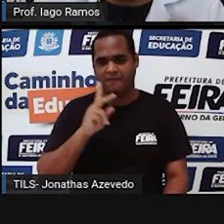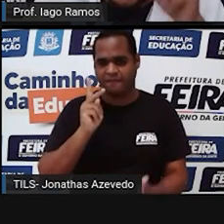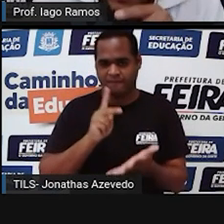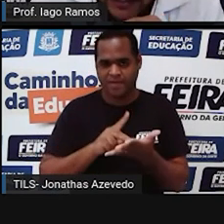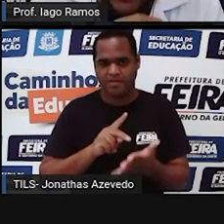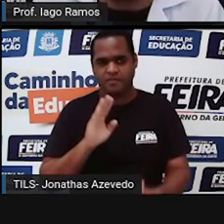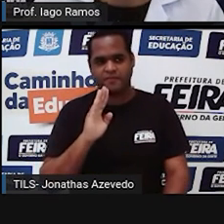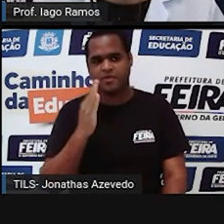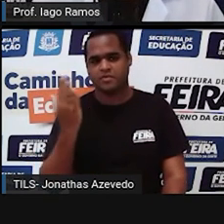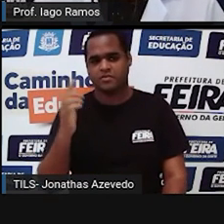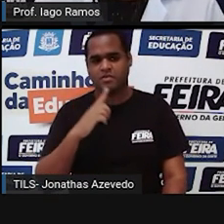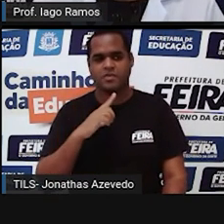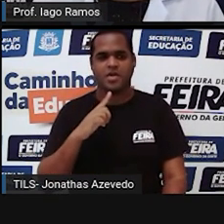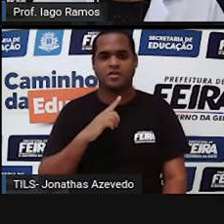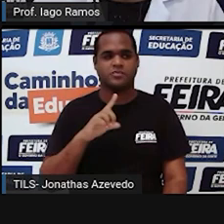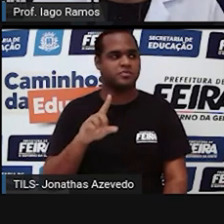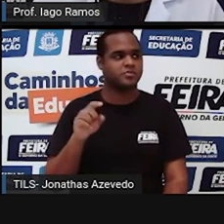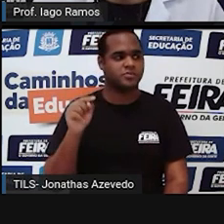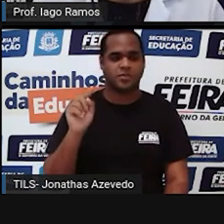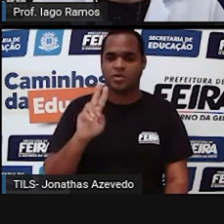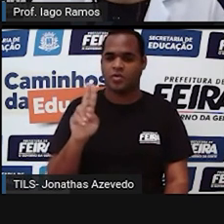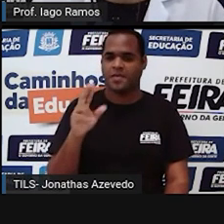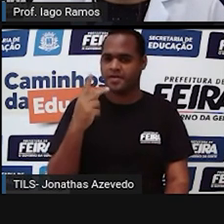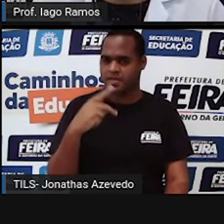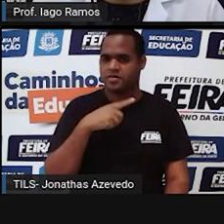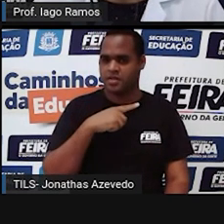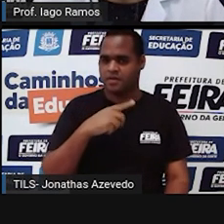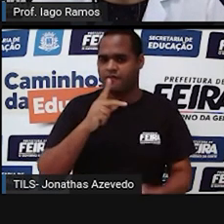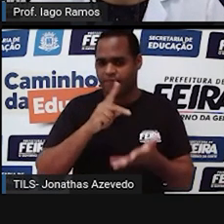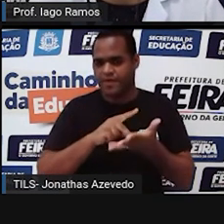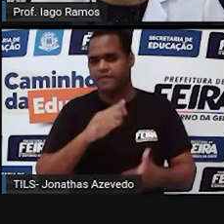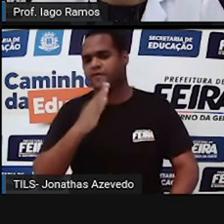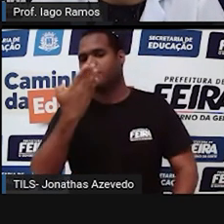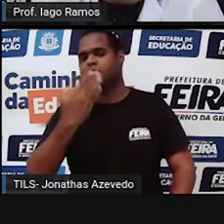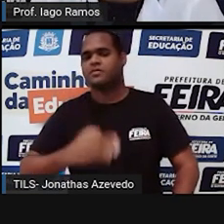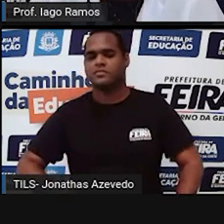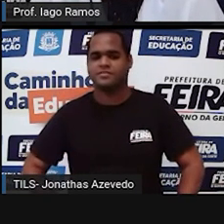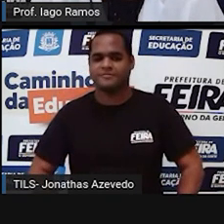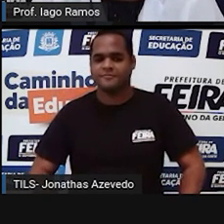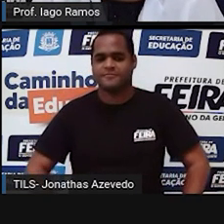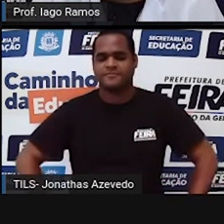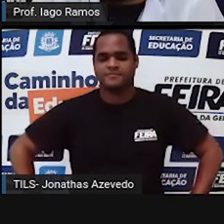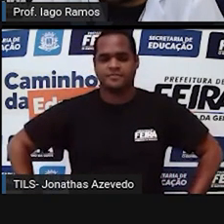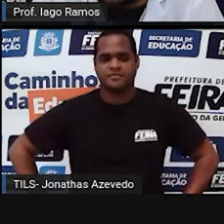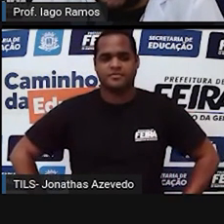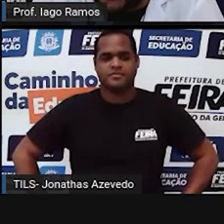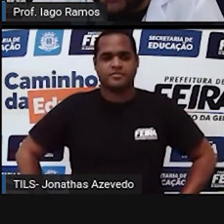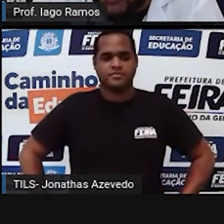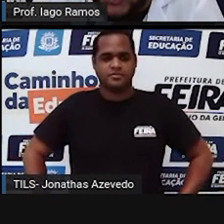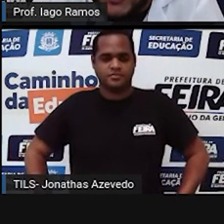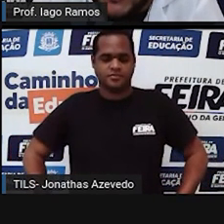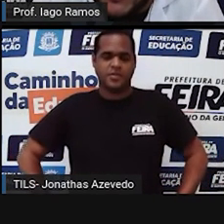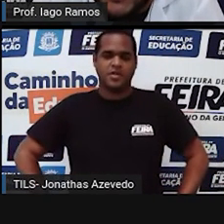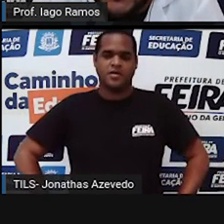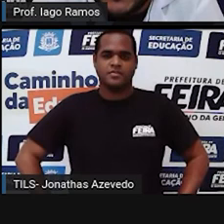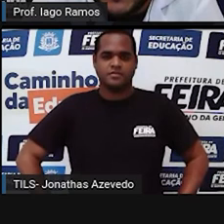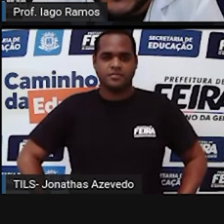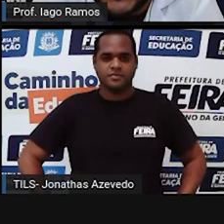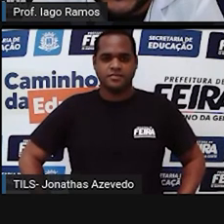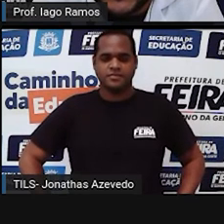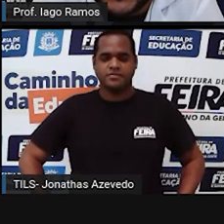gráfico, esse aí, é histograma verdadeiro ou falso? Olha